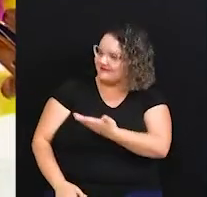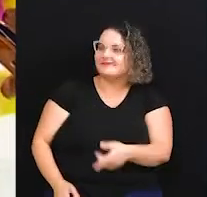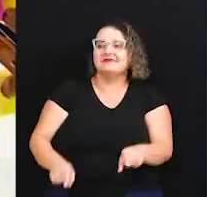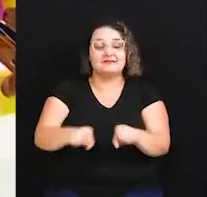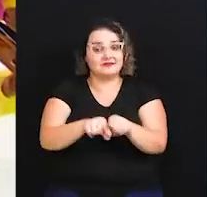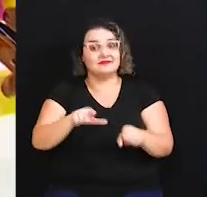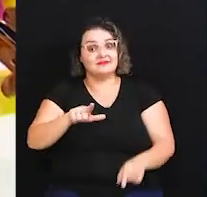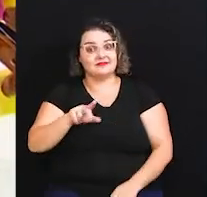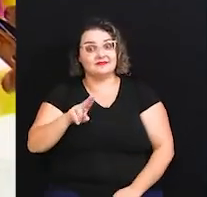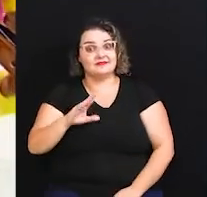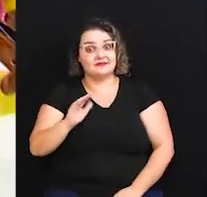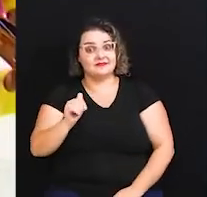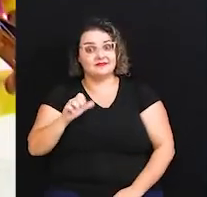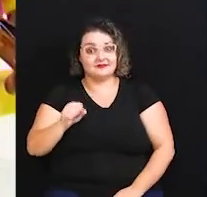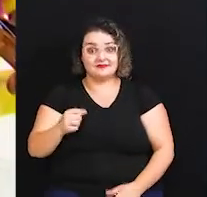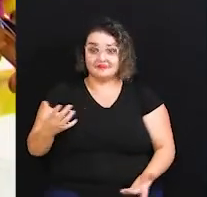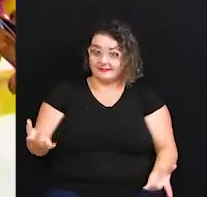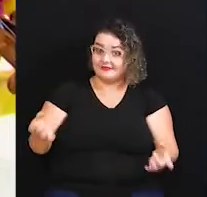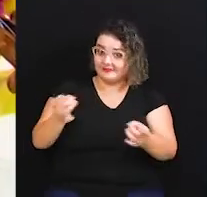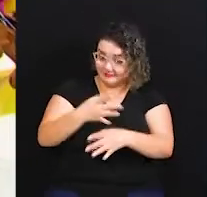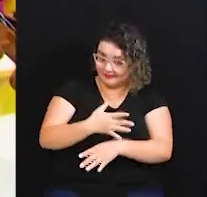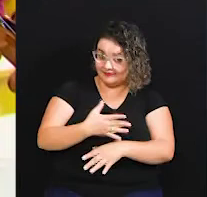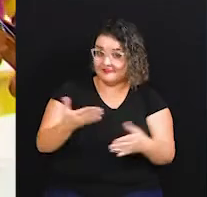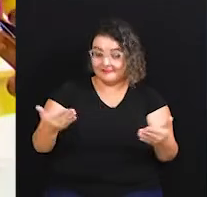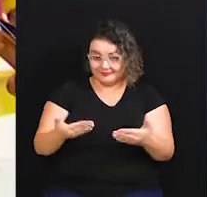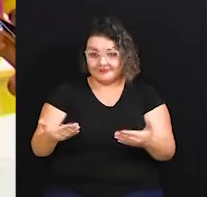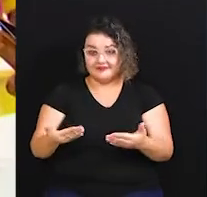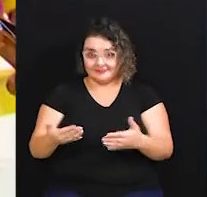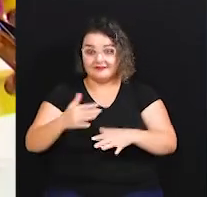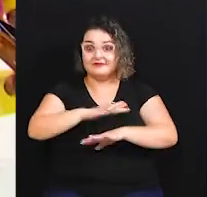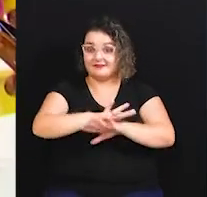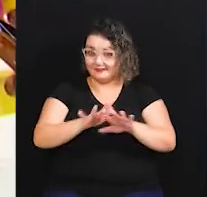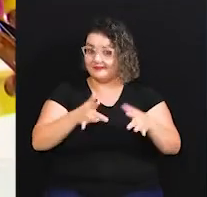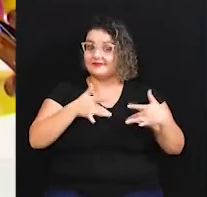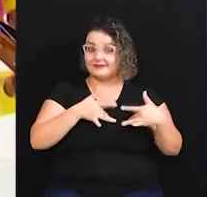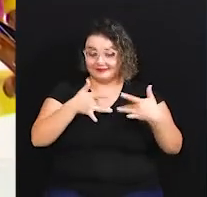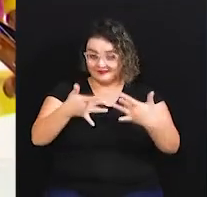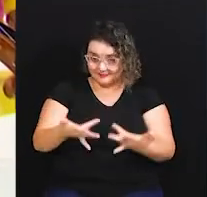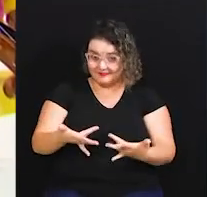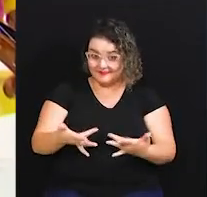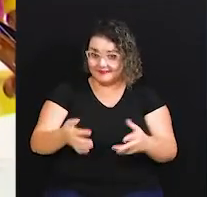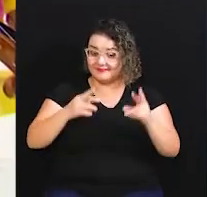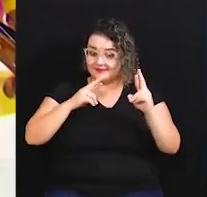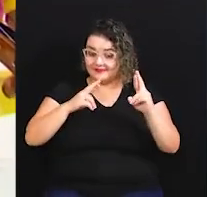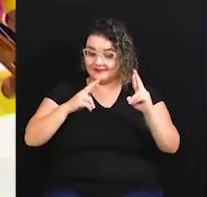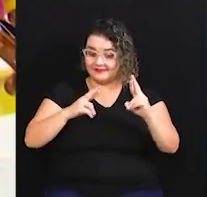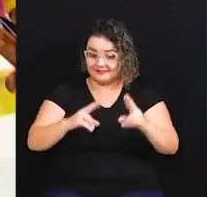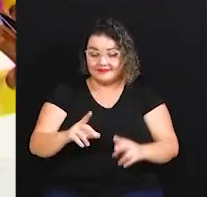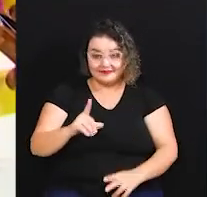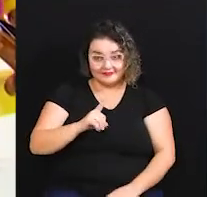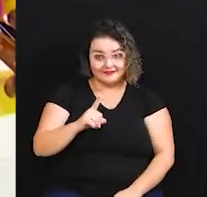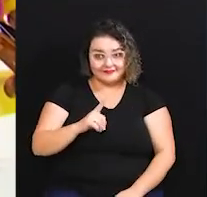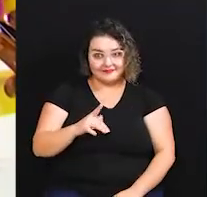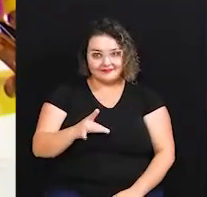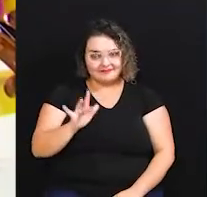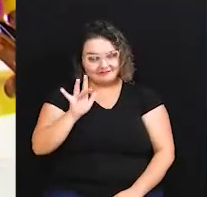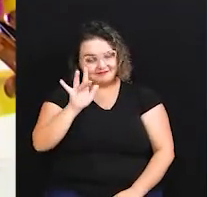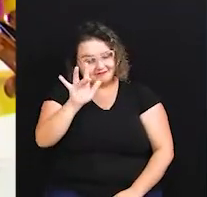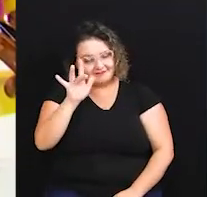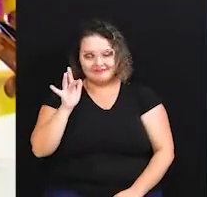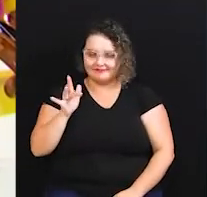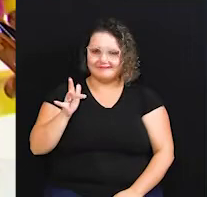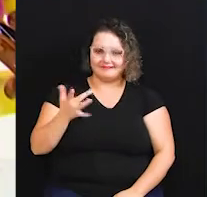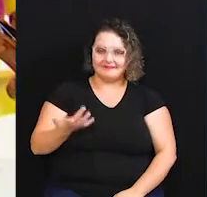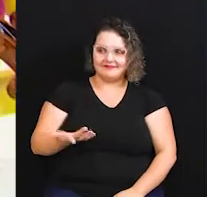como o recado do Lucas. E a gente encerra hoje esse Mãos Solidárias. A gente espera que tenha tocado